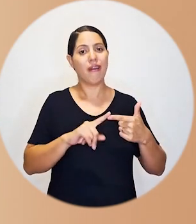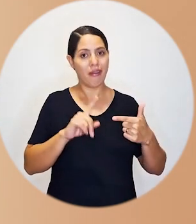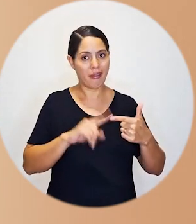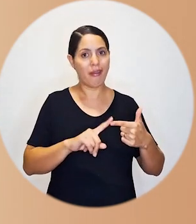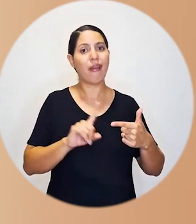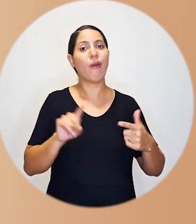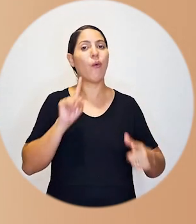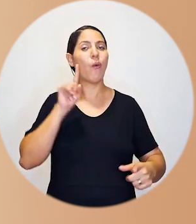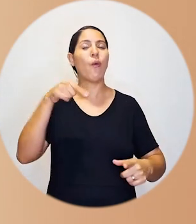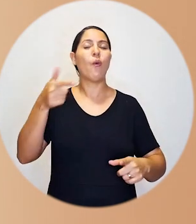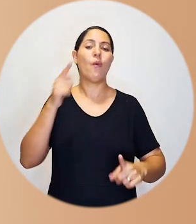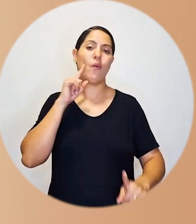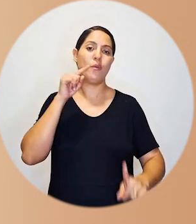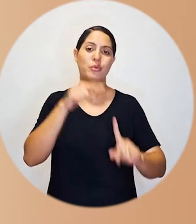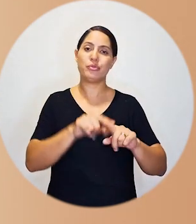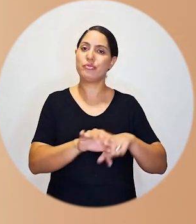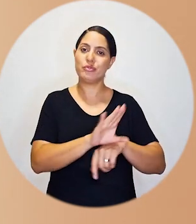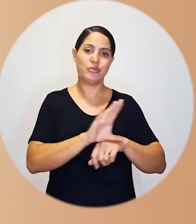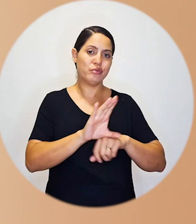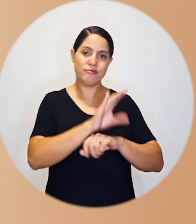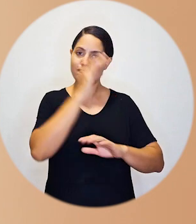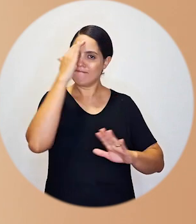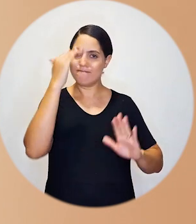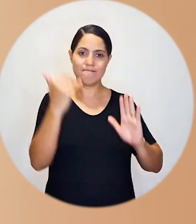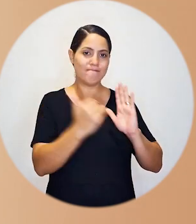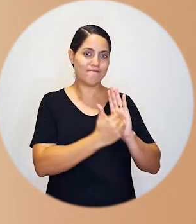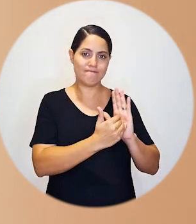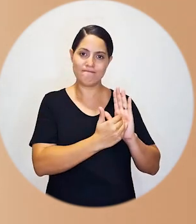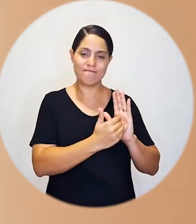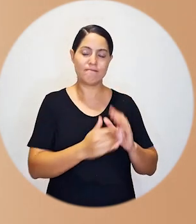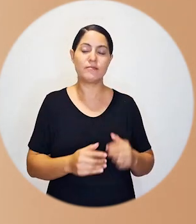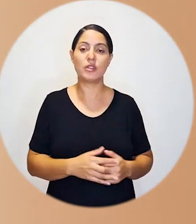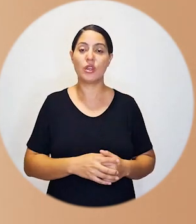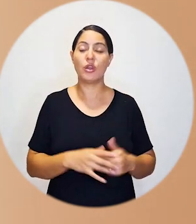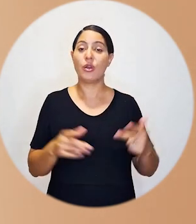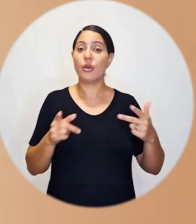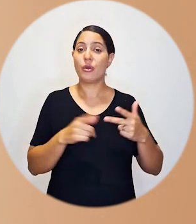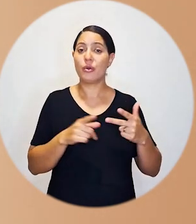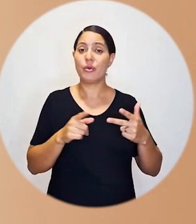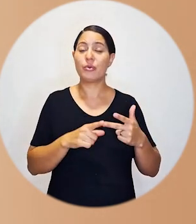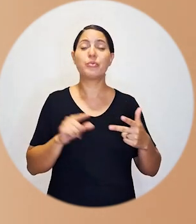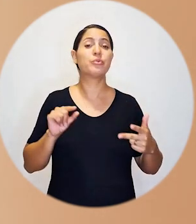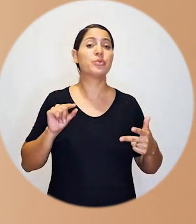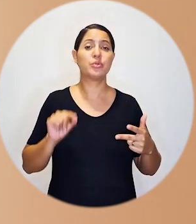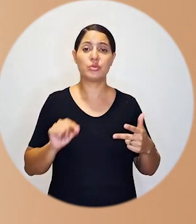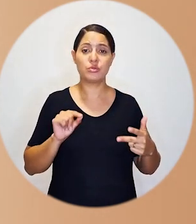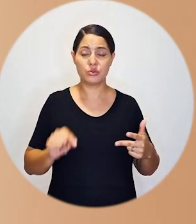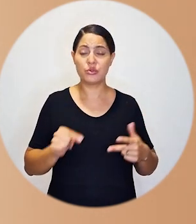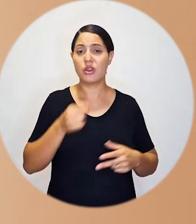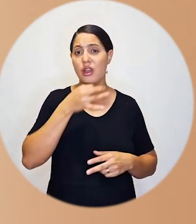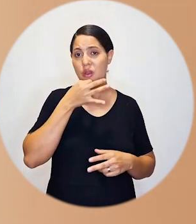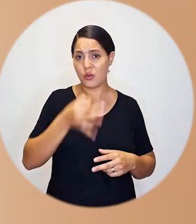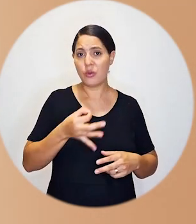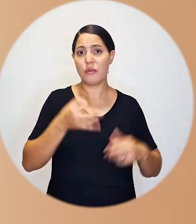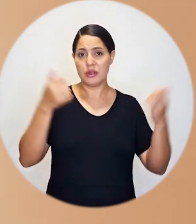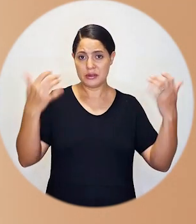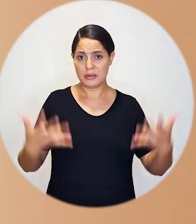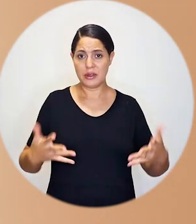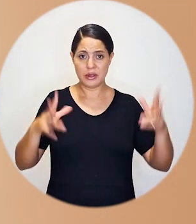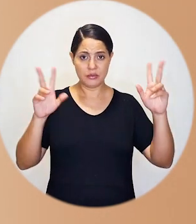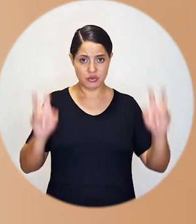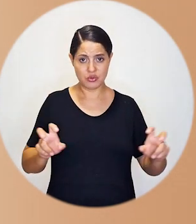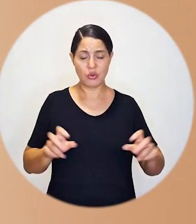motivo, também há inconstitucionalidade na lei. E por fim, como terceiro argumento,